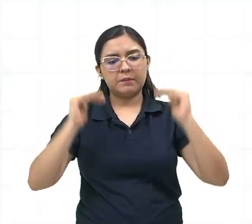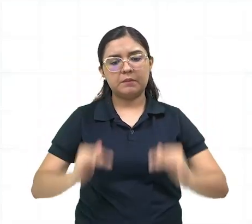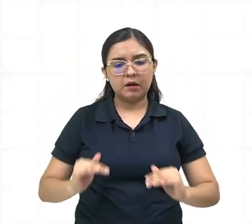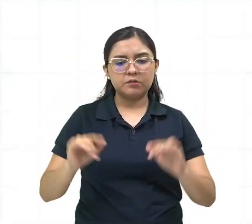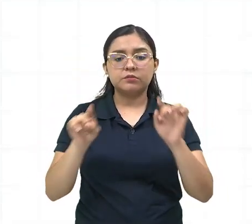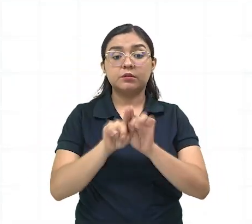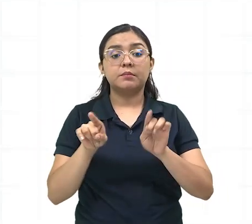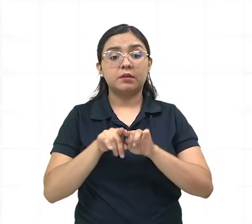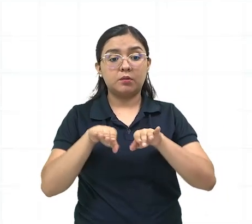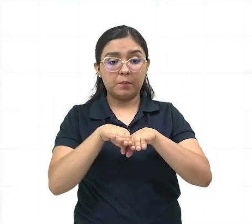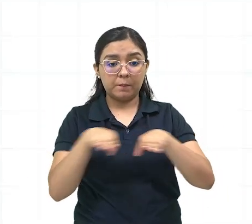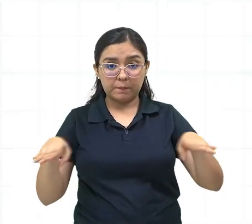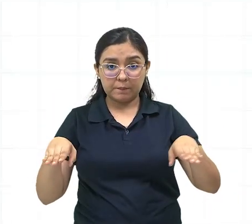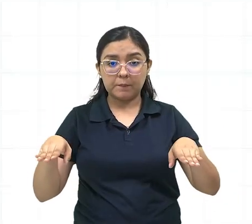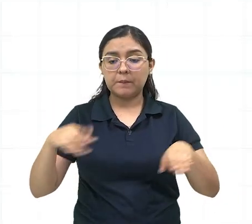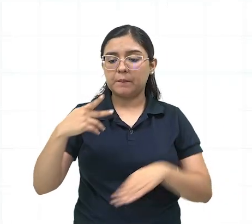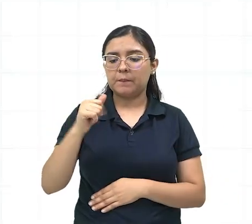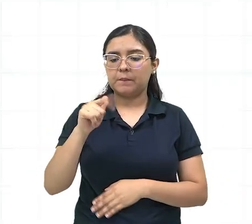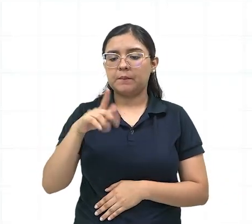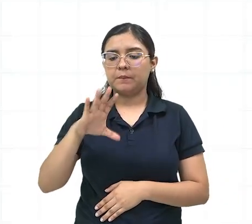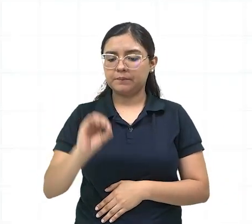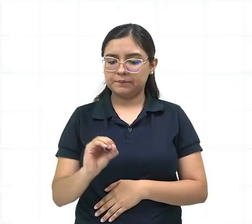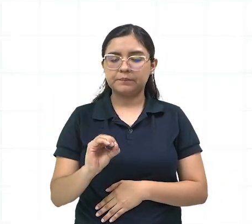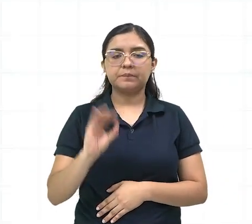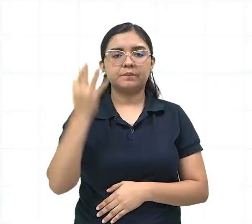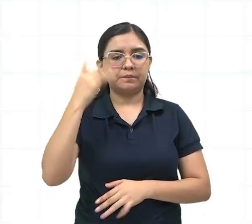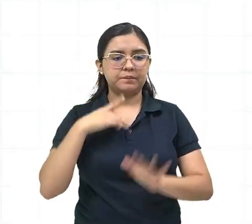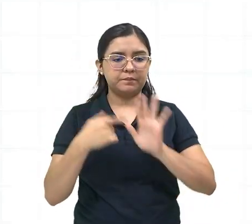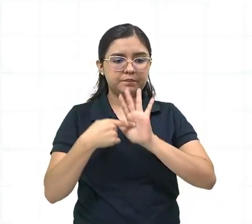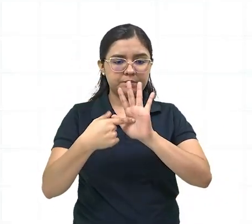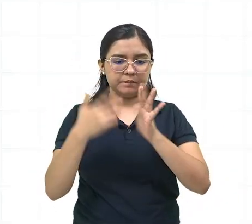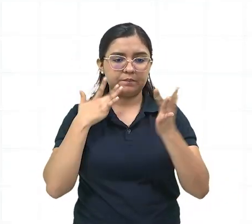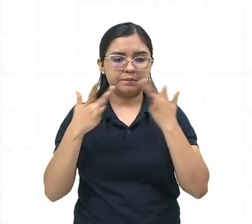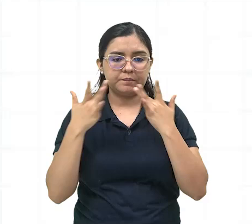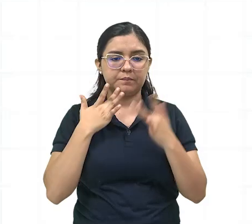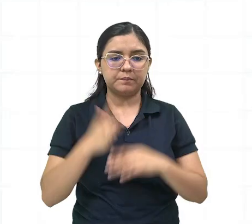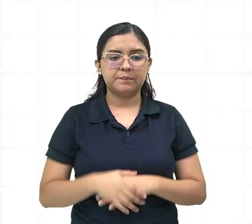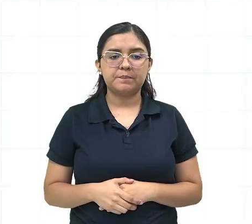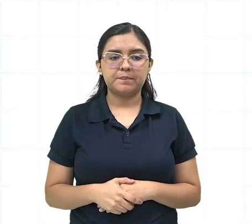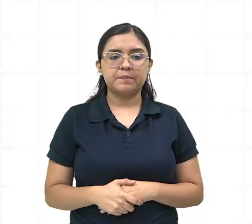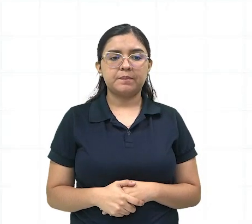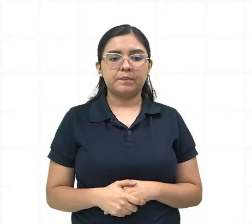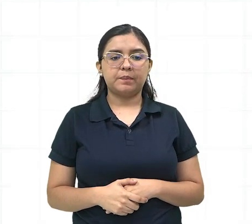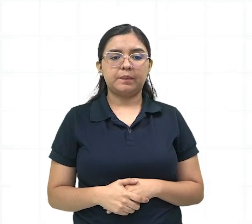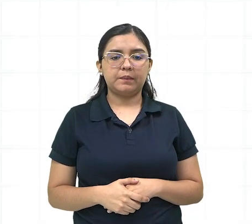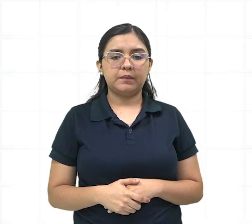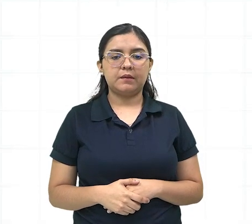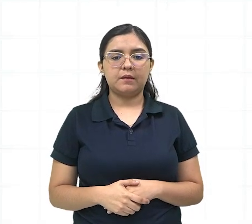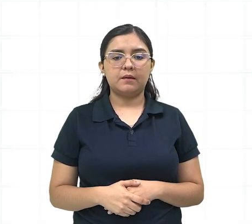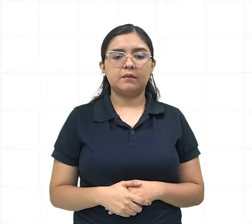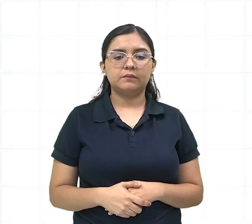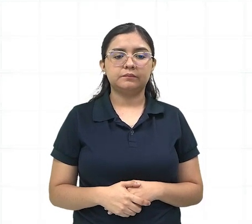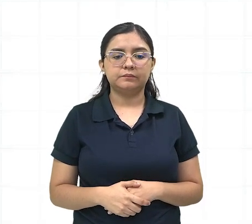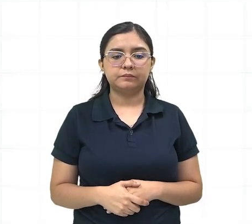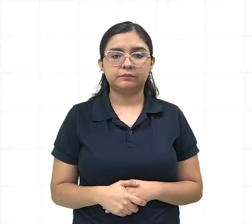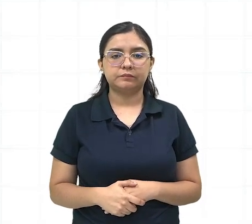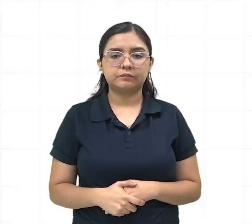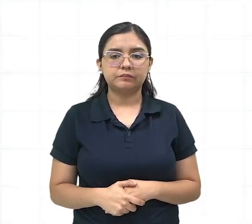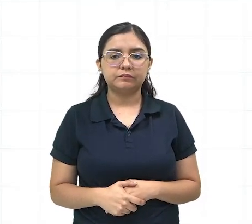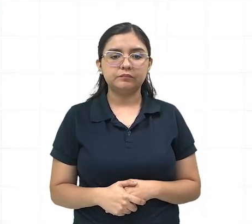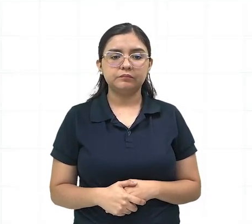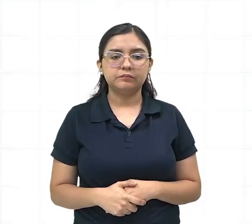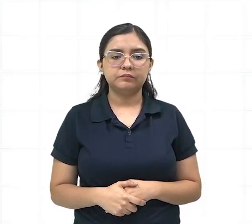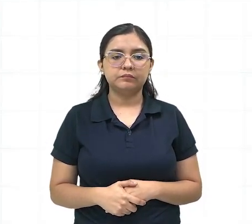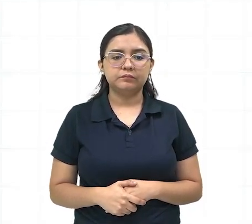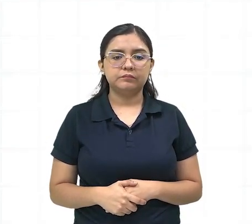gente tem o palco, onde a ação cênica está acontecendo aqui, em cima desse palco, certo?